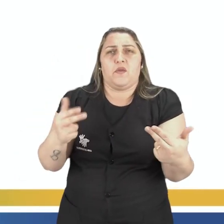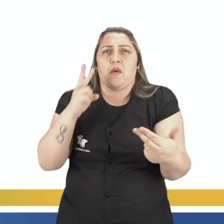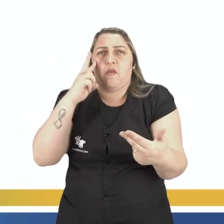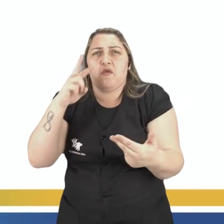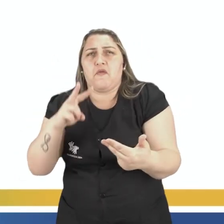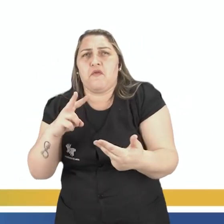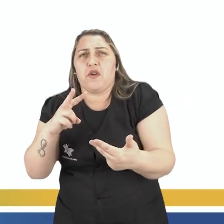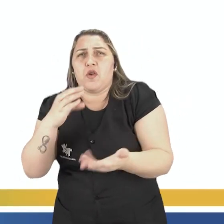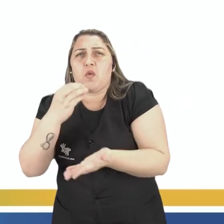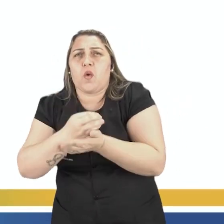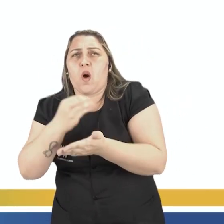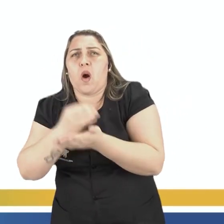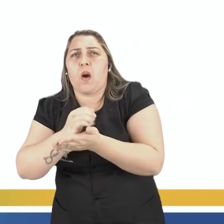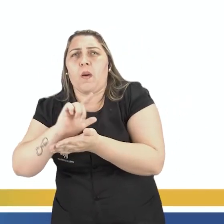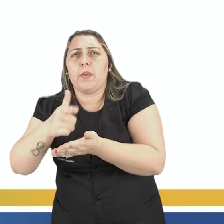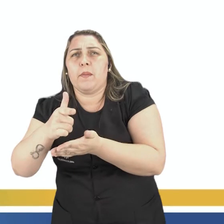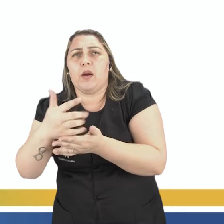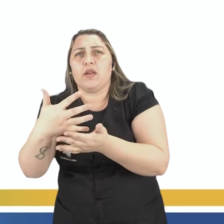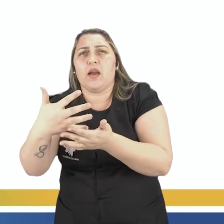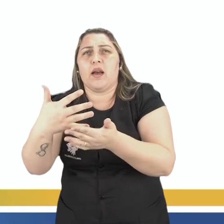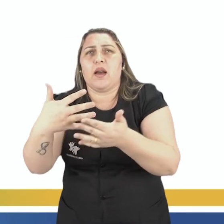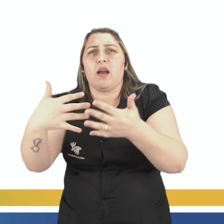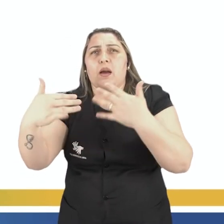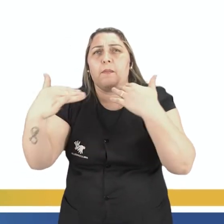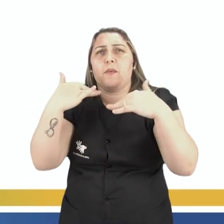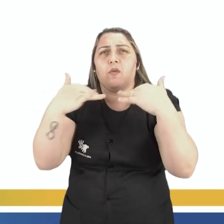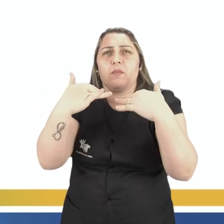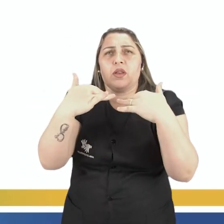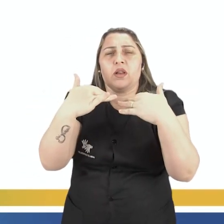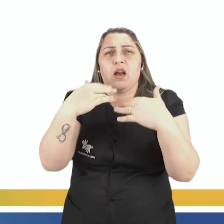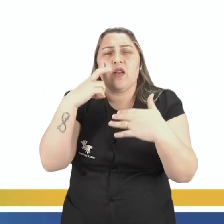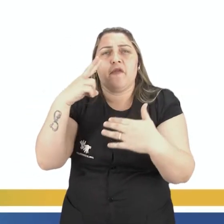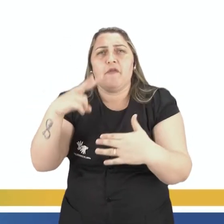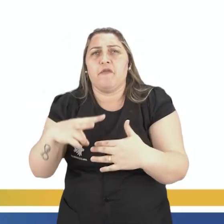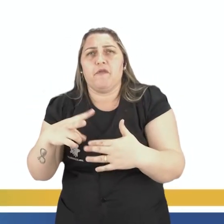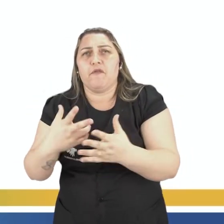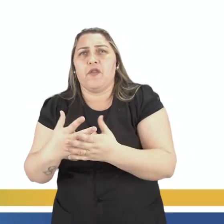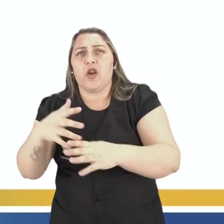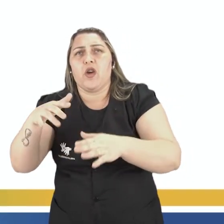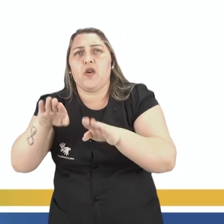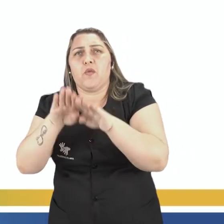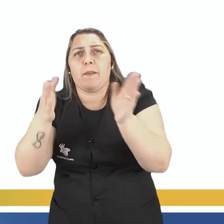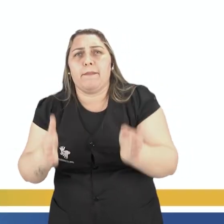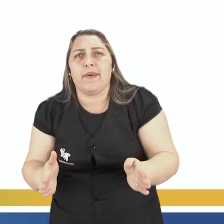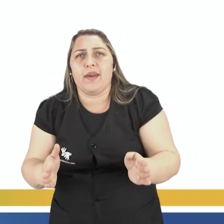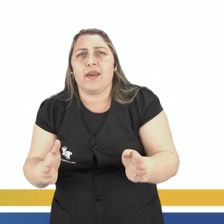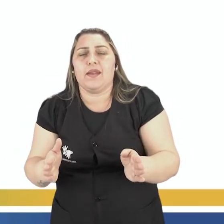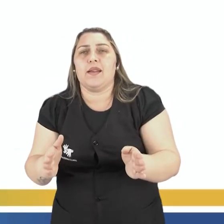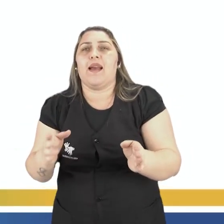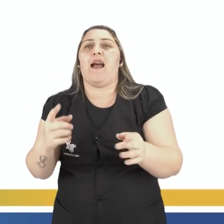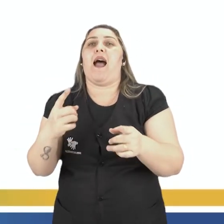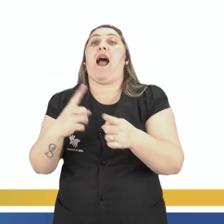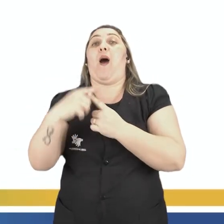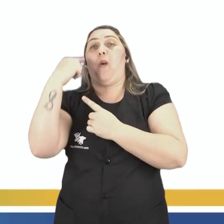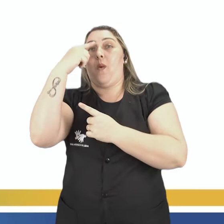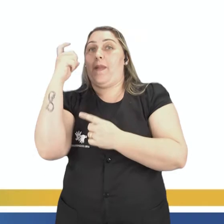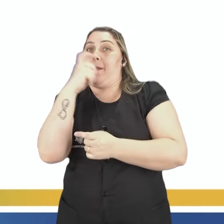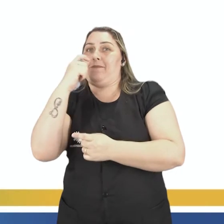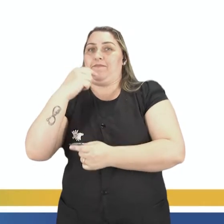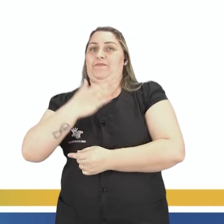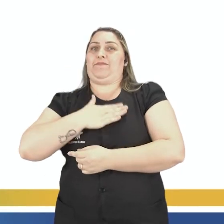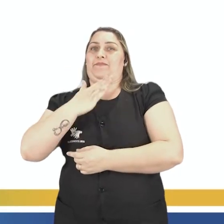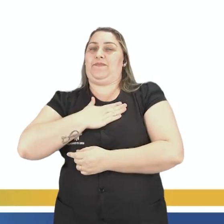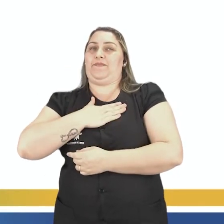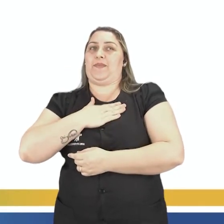sensação que ela está se movimentando. Por que isso acontece? Isso acontece porque nós